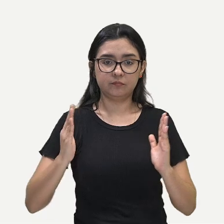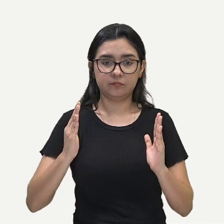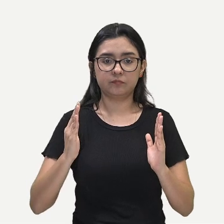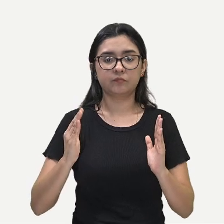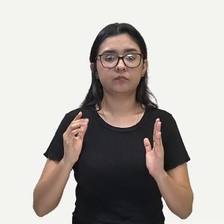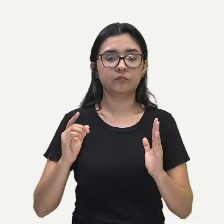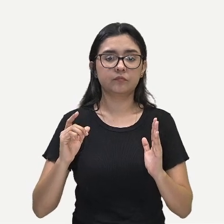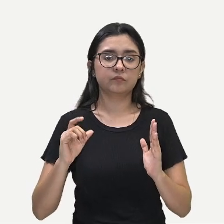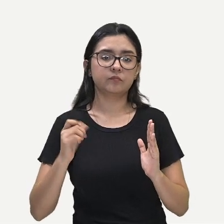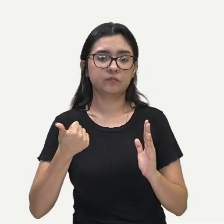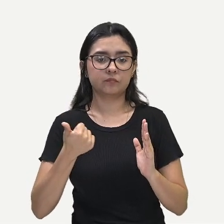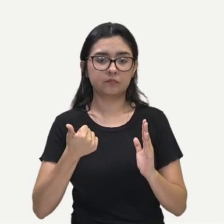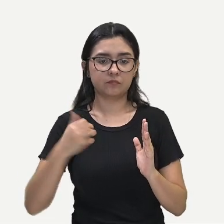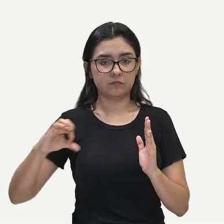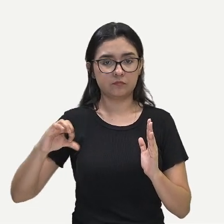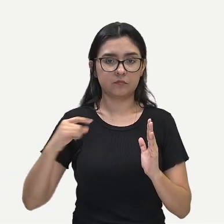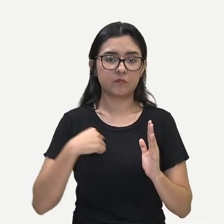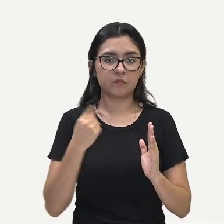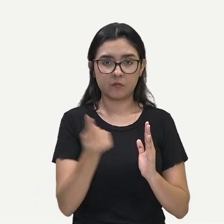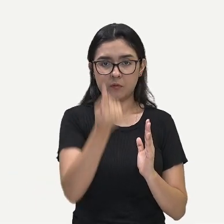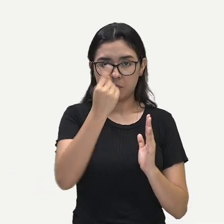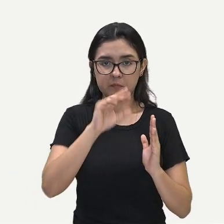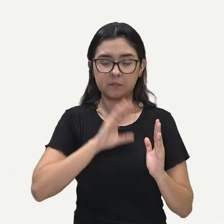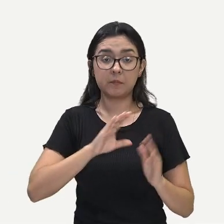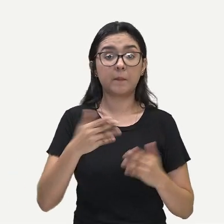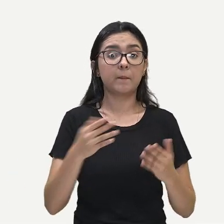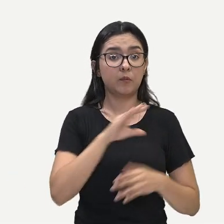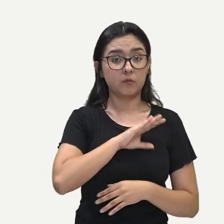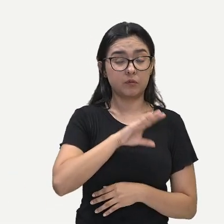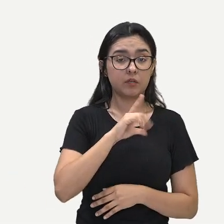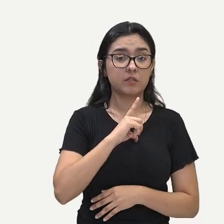formada com uma palavra só. Em português eu tenho